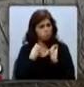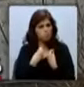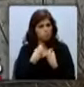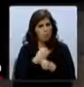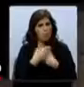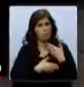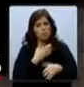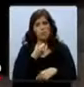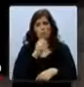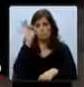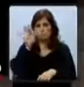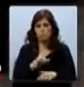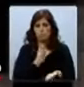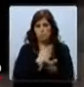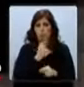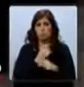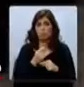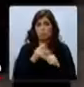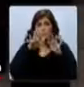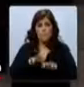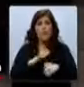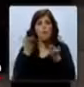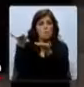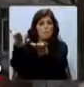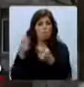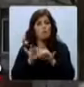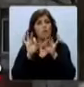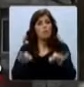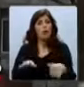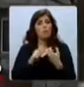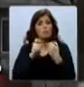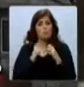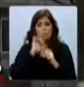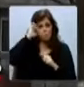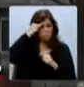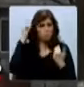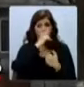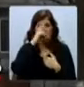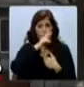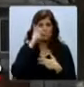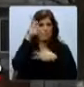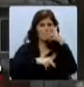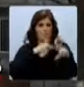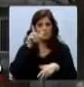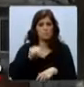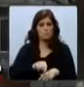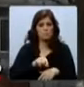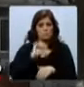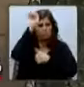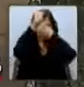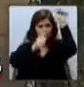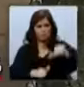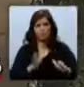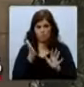funcionar a 20%, porque parar os fornos significa problemas e prejuízos. A fábrica também já foi